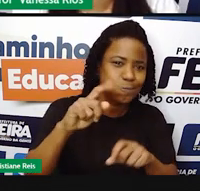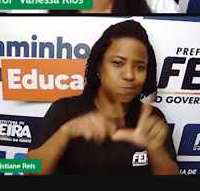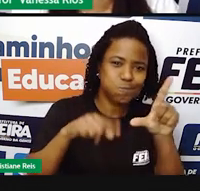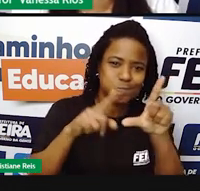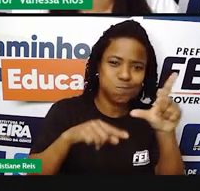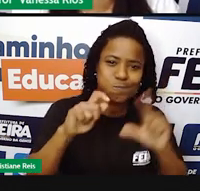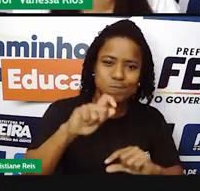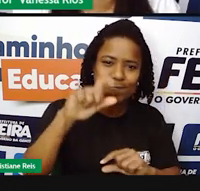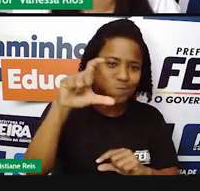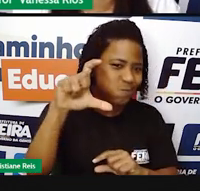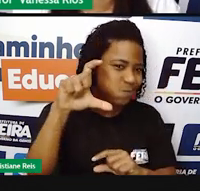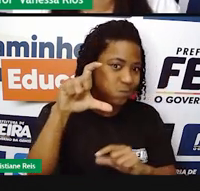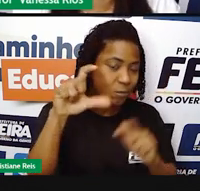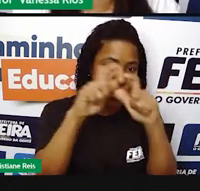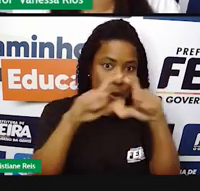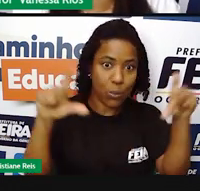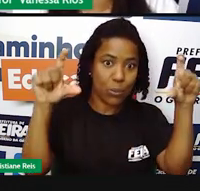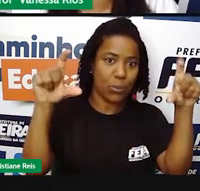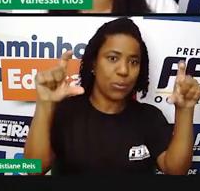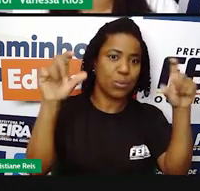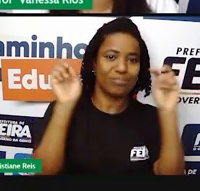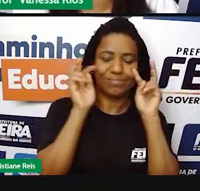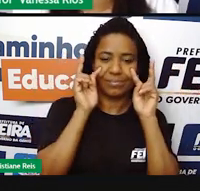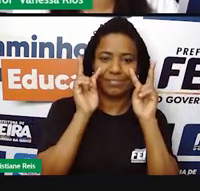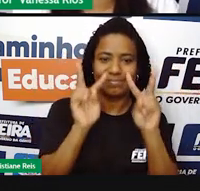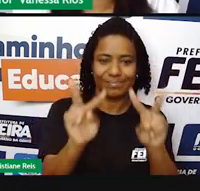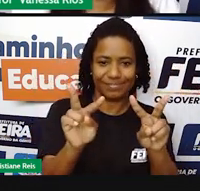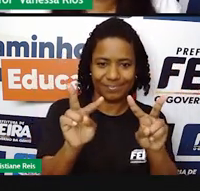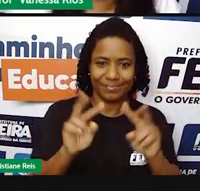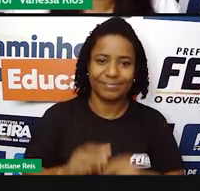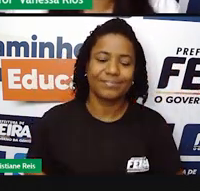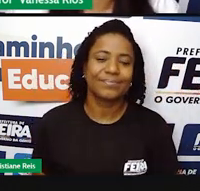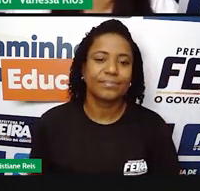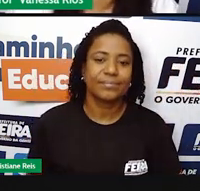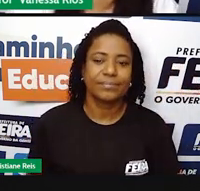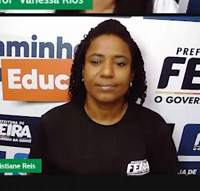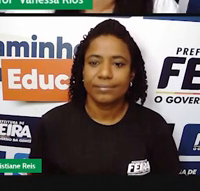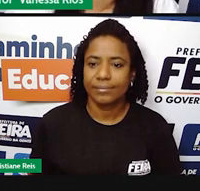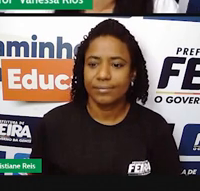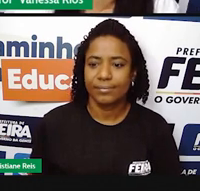né? Porque a intenção aí é realmente ser destaque.